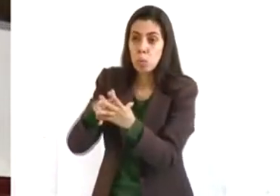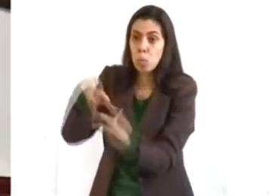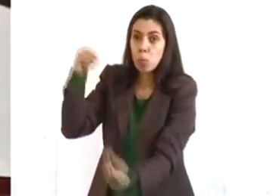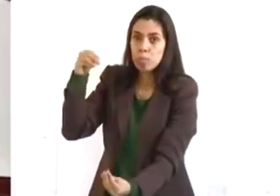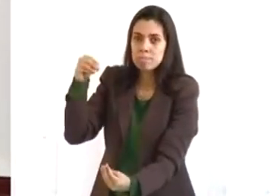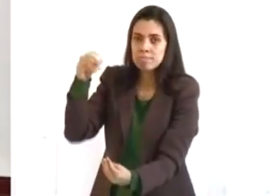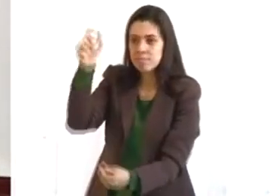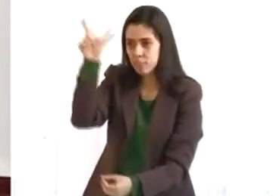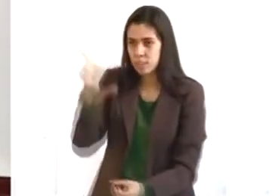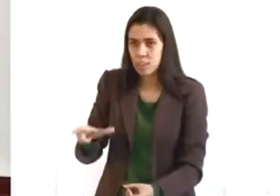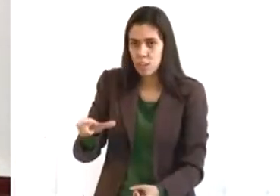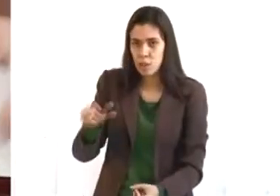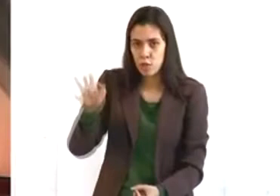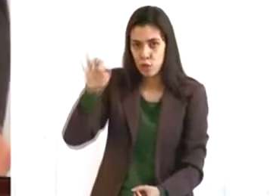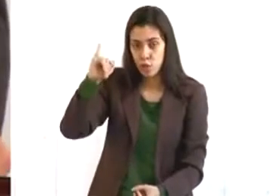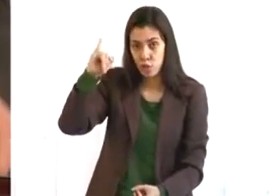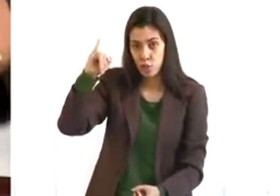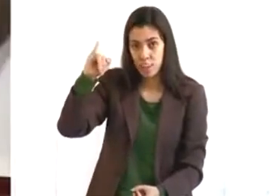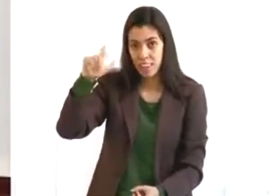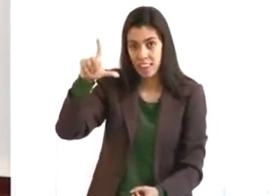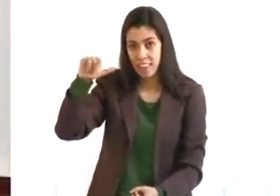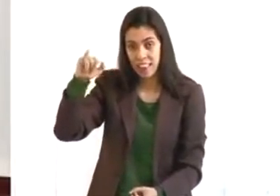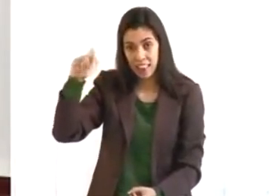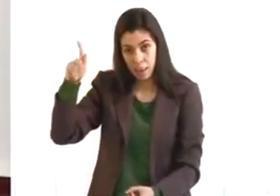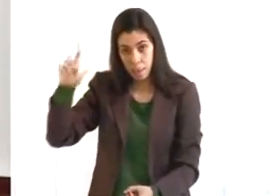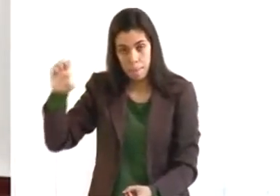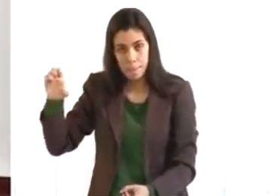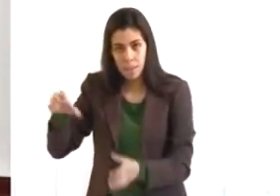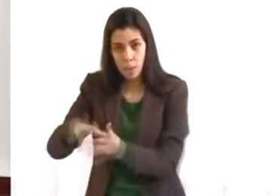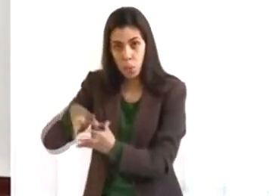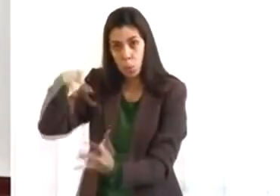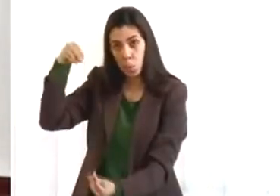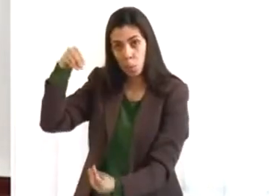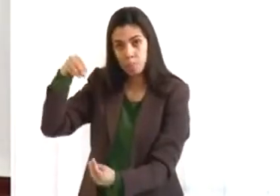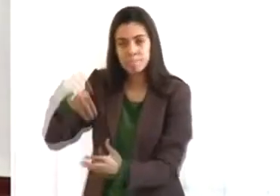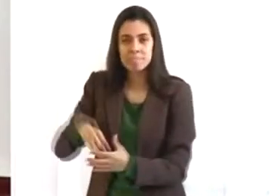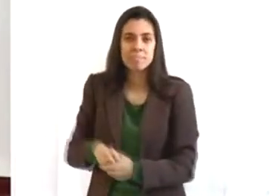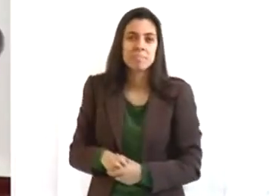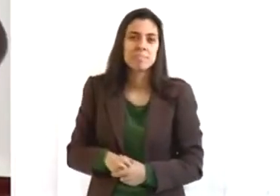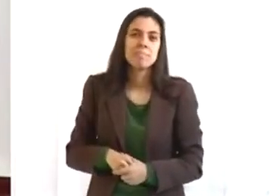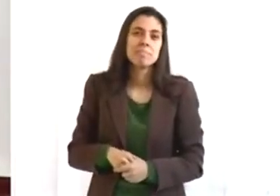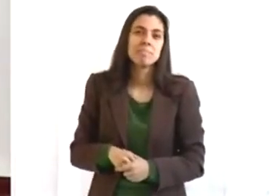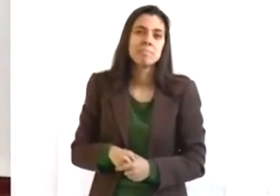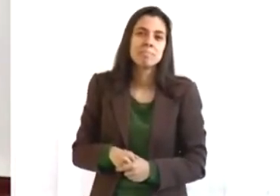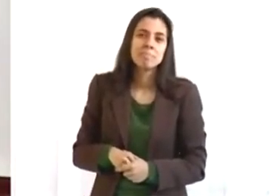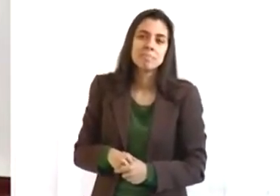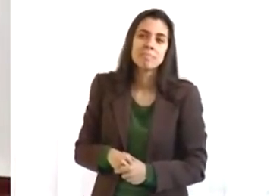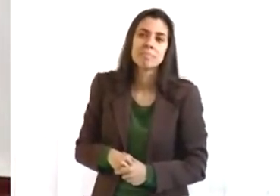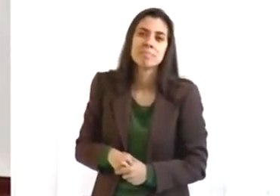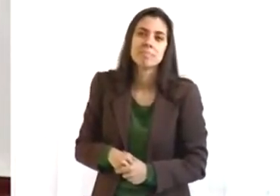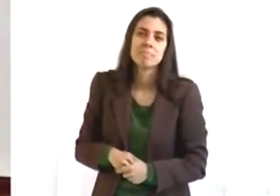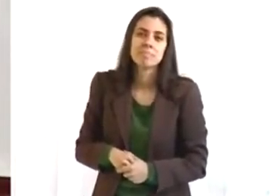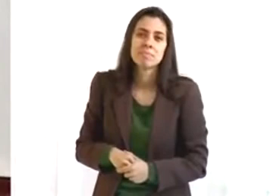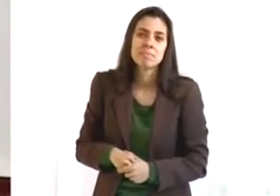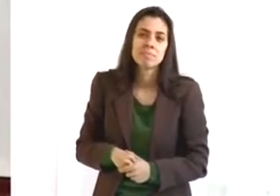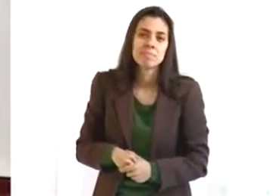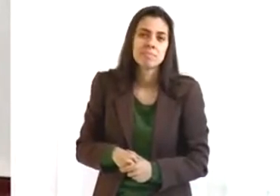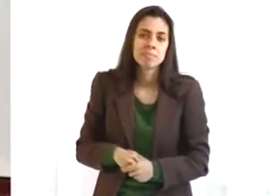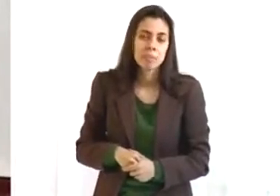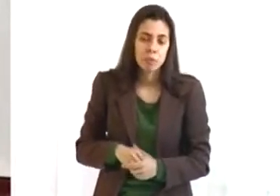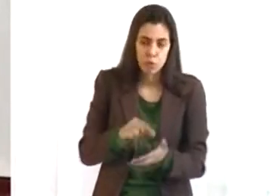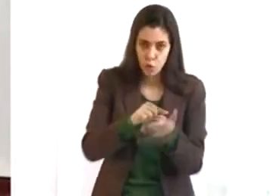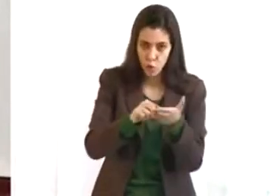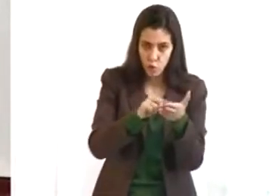desapareceu. O texto fala para nós de forma muito clara. Quando saíram da água, verso 39,